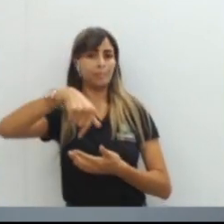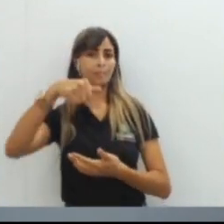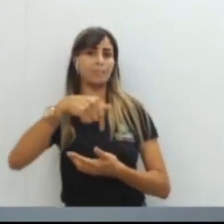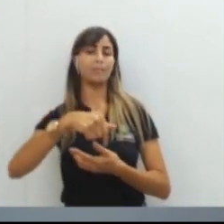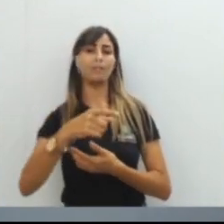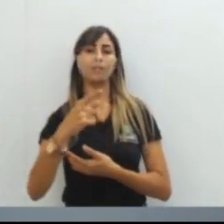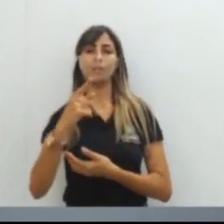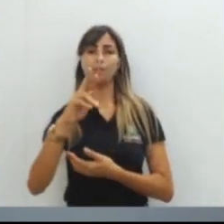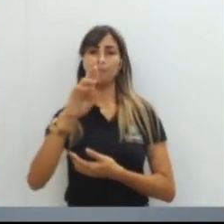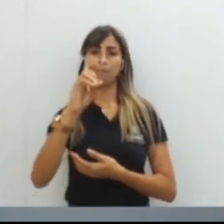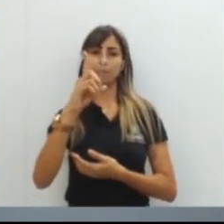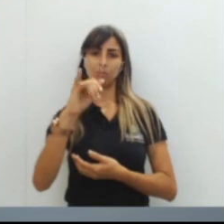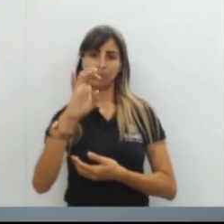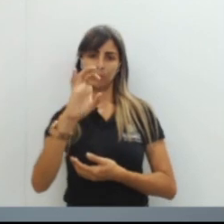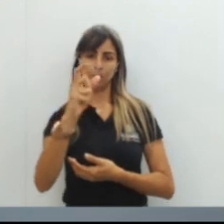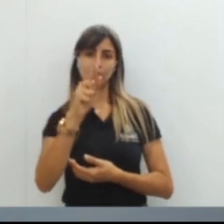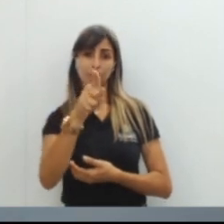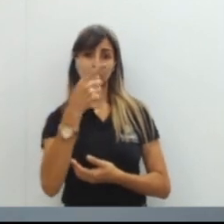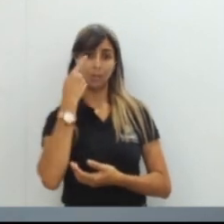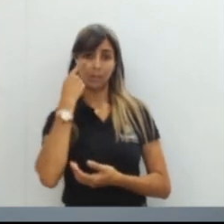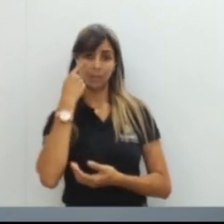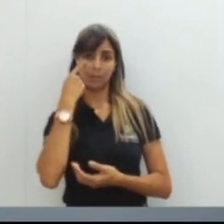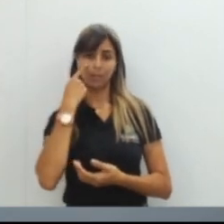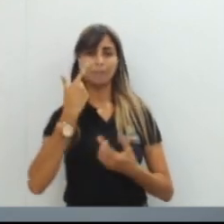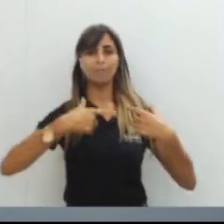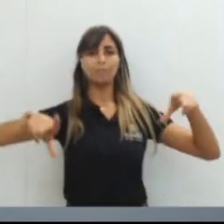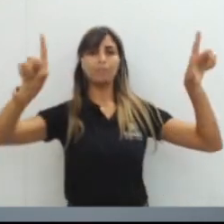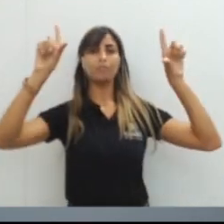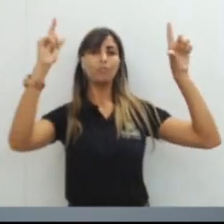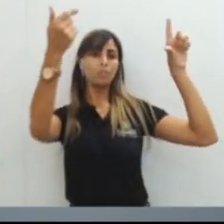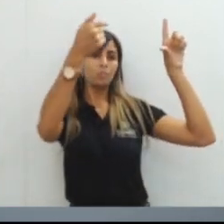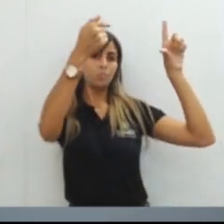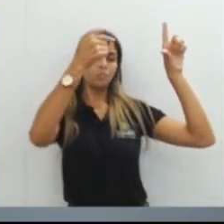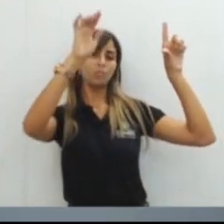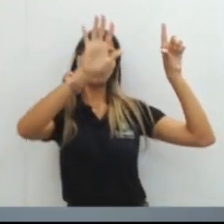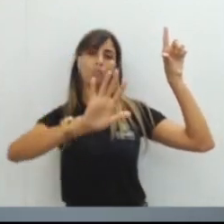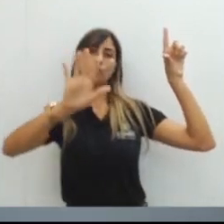O que é que vocês estão vendo aí na produção? O que é que a imagem representa?